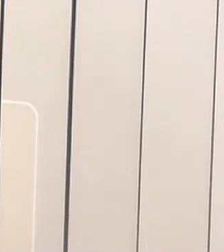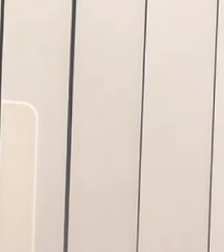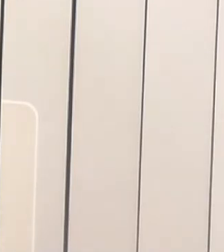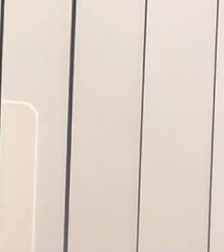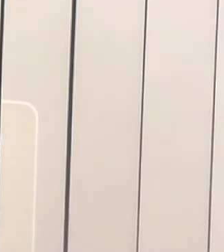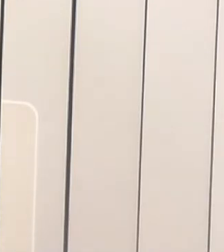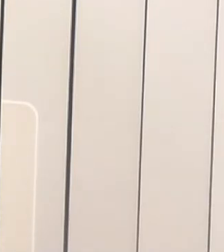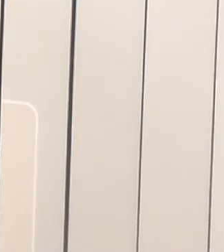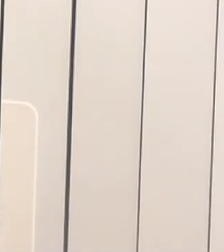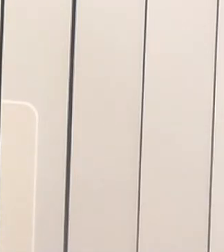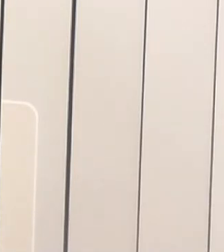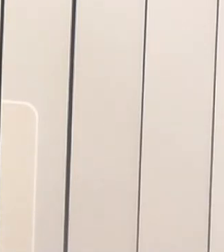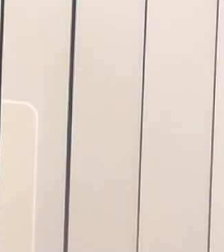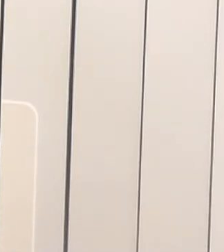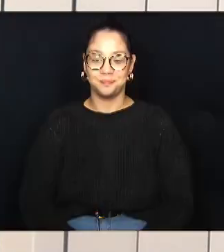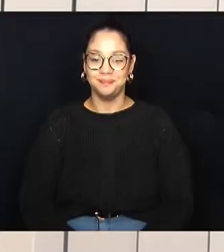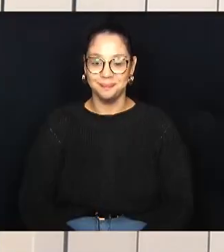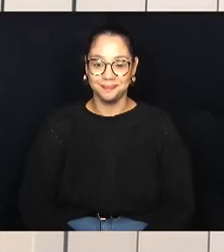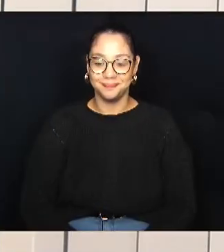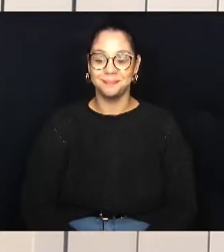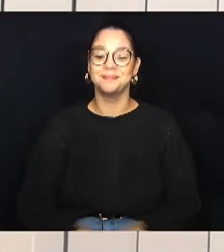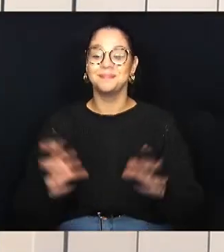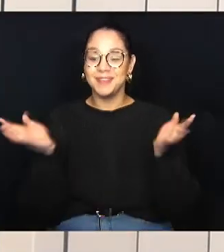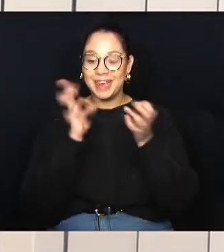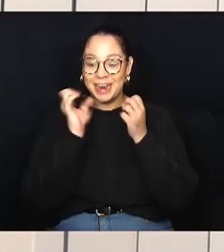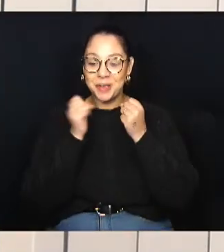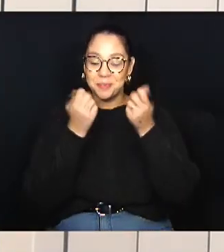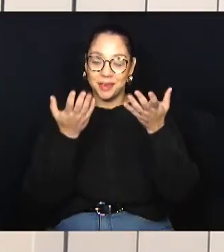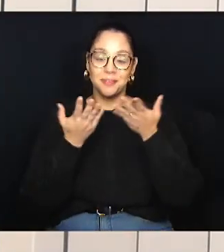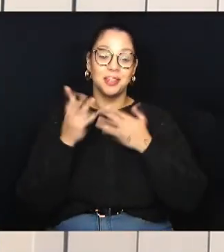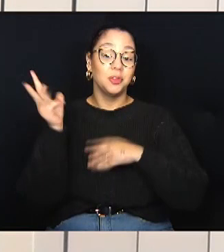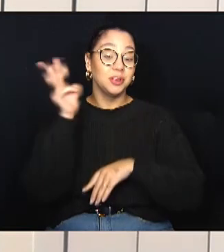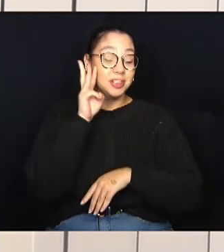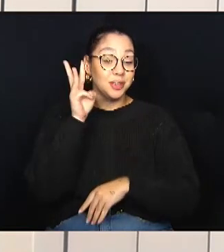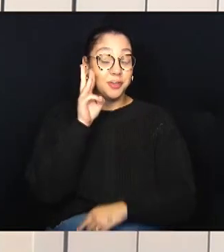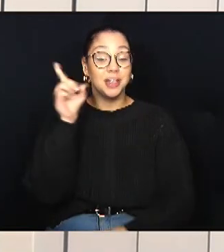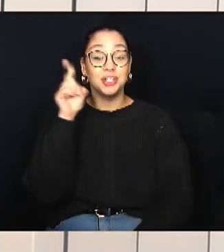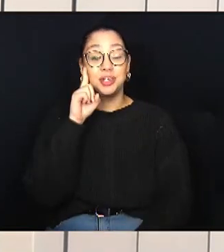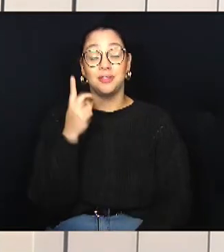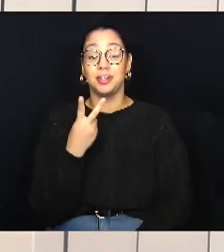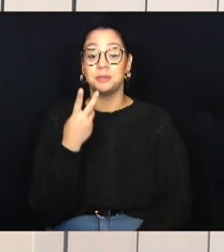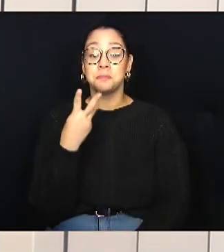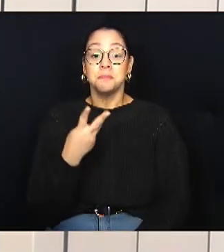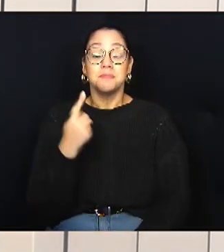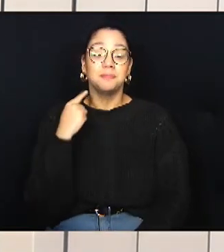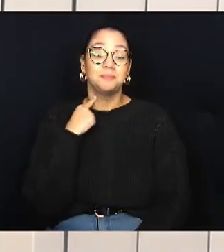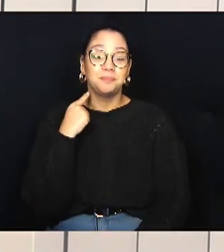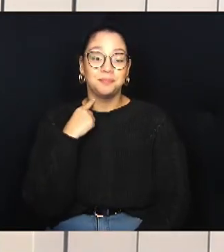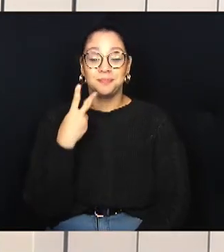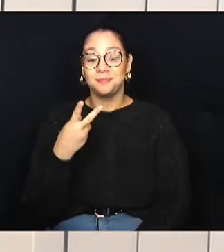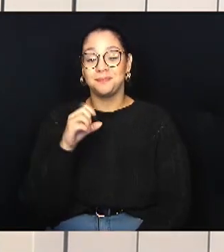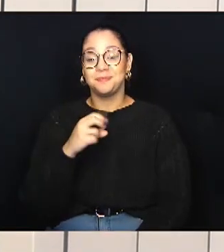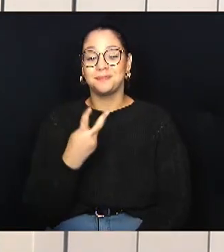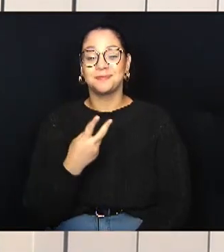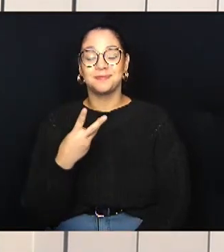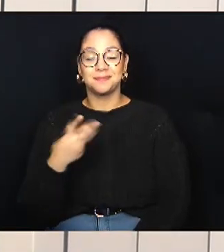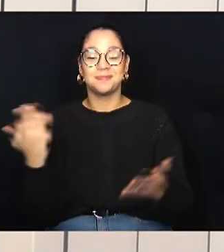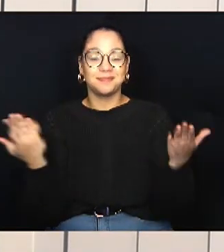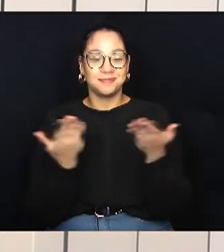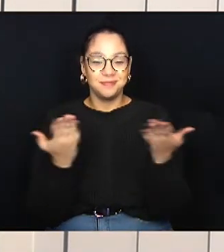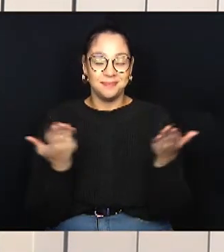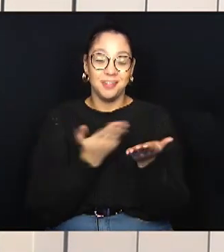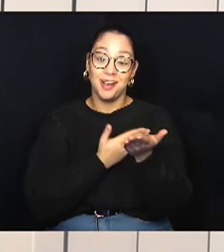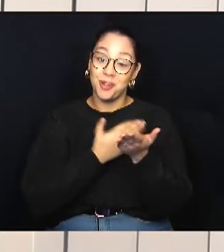Olá, seja bem-vinda, seja bem-vindo. Terça-feira, 23 de maio de 2023. Começa agora o